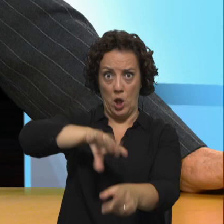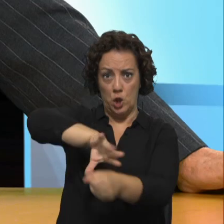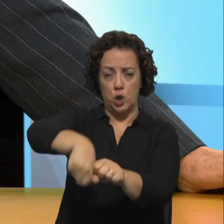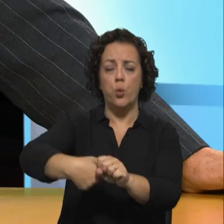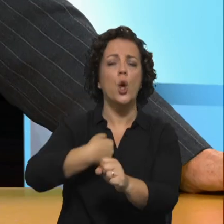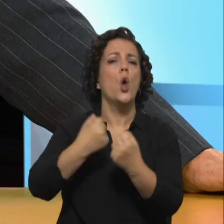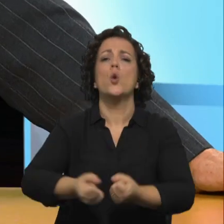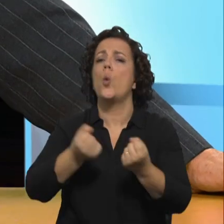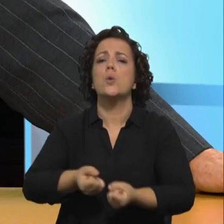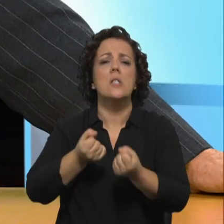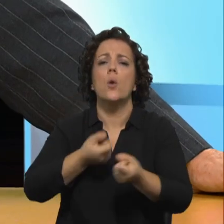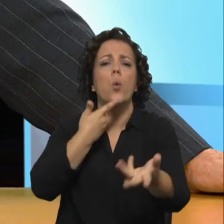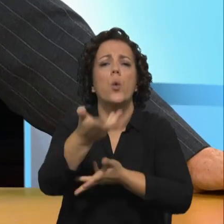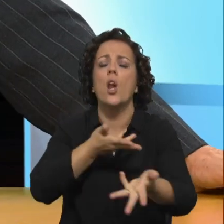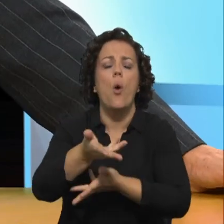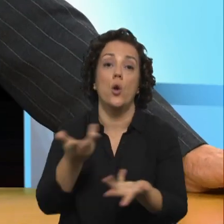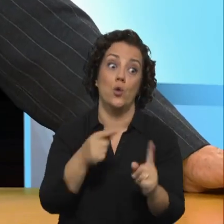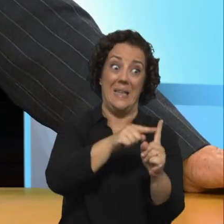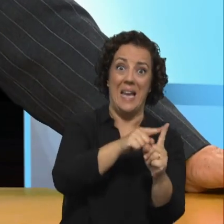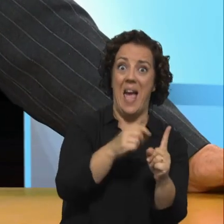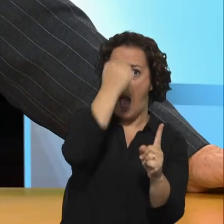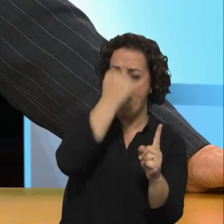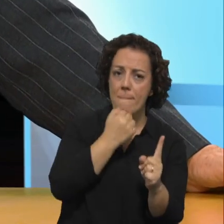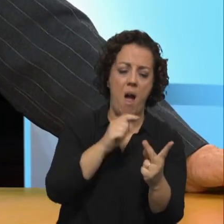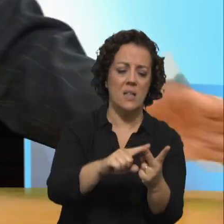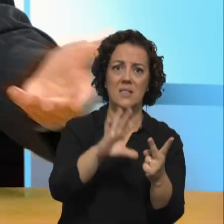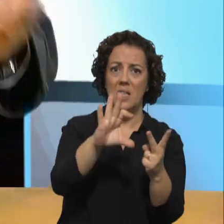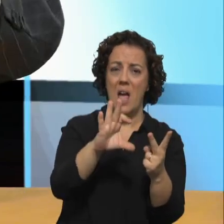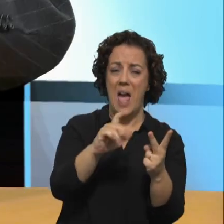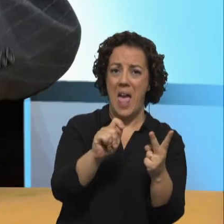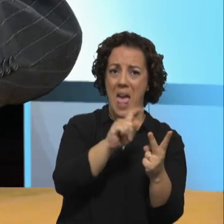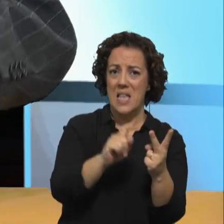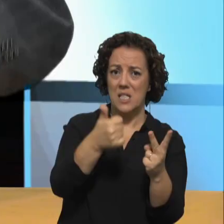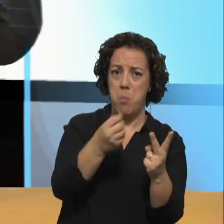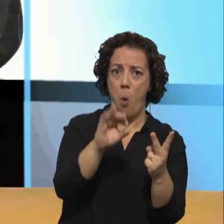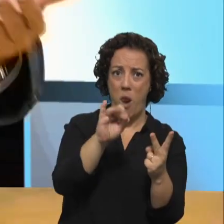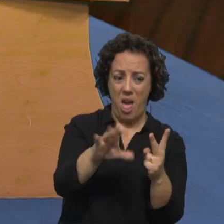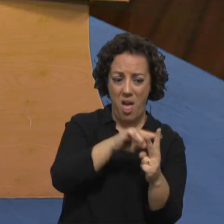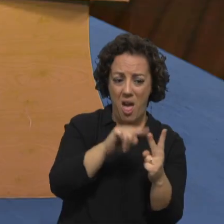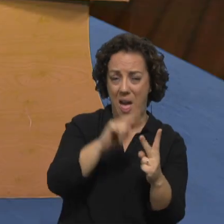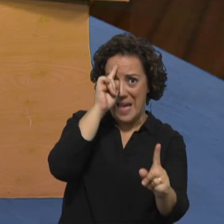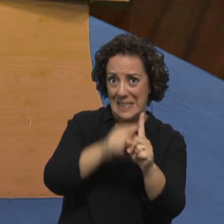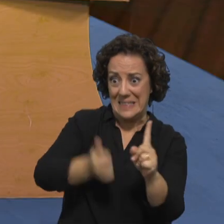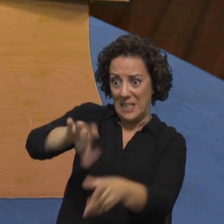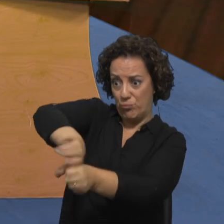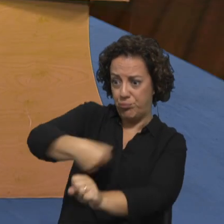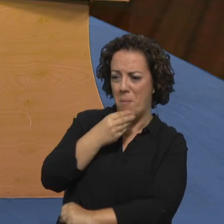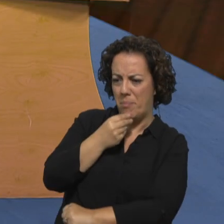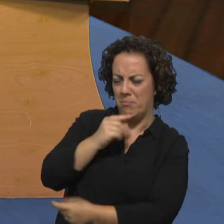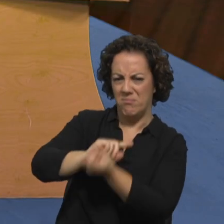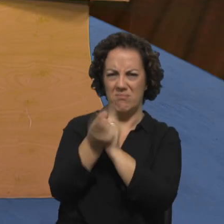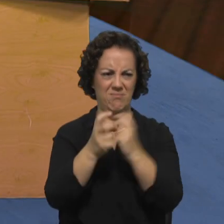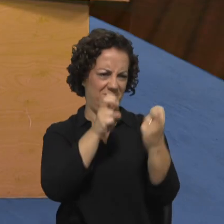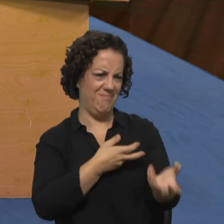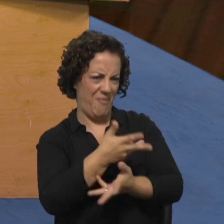que tem o Hamas, é o que tem o Hezbollah. Esses querem destruir Israel e querem negociar com ele um tratado de paz.